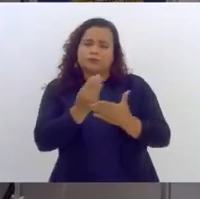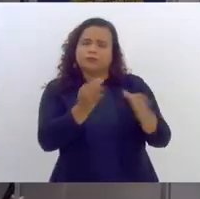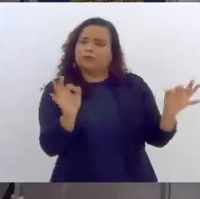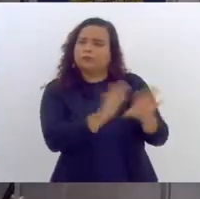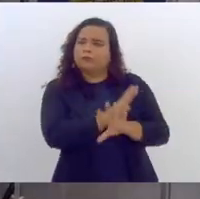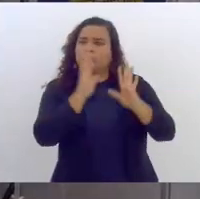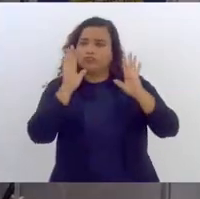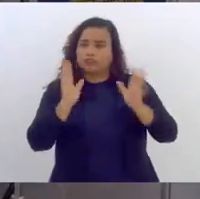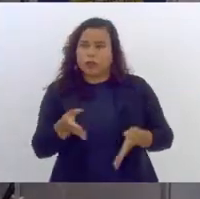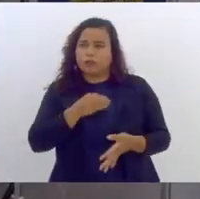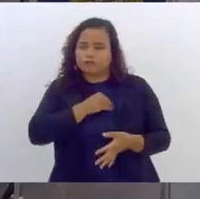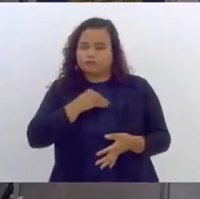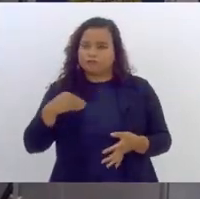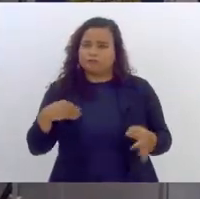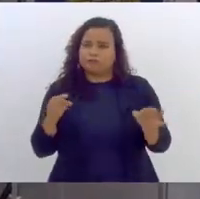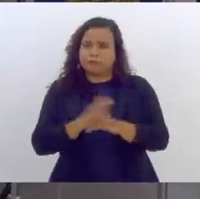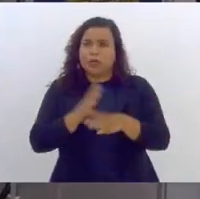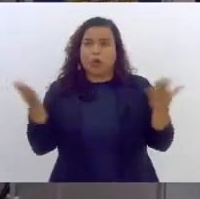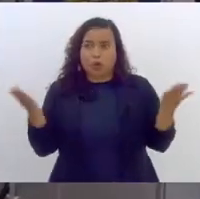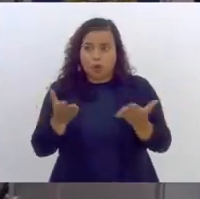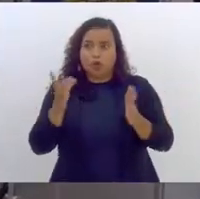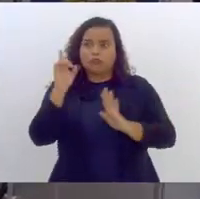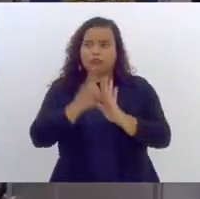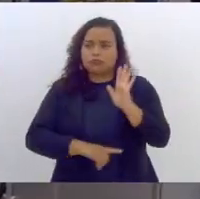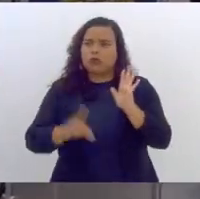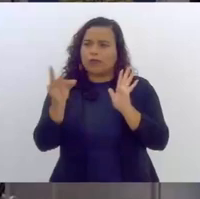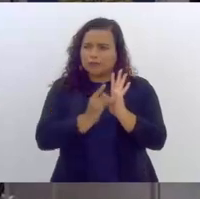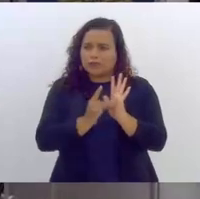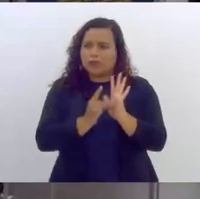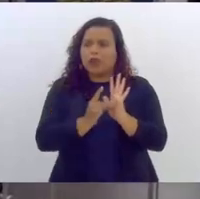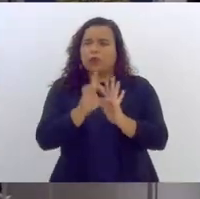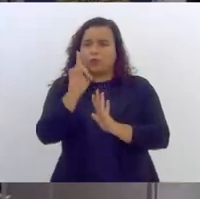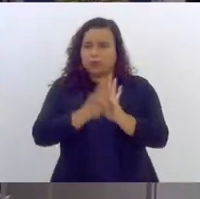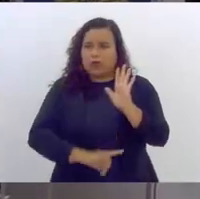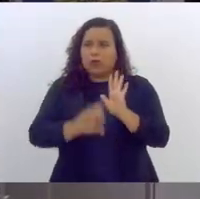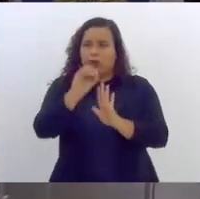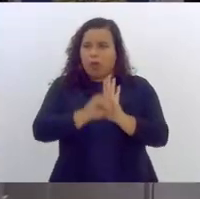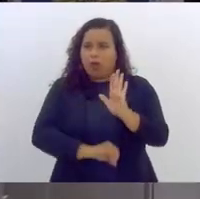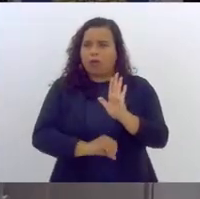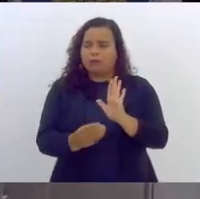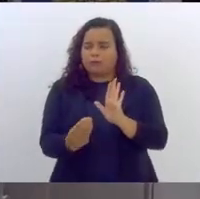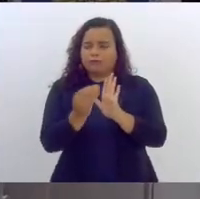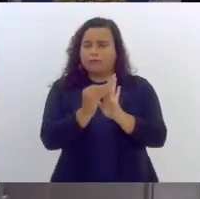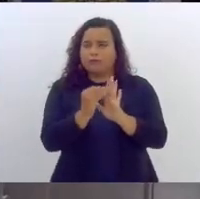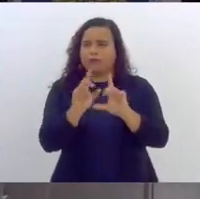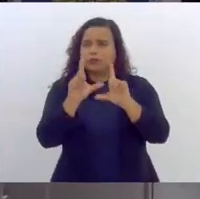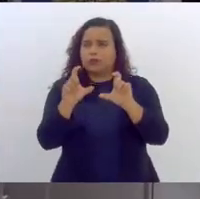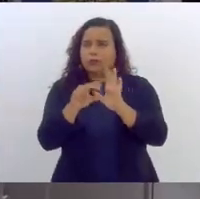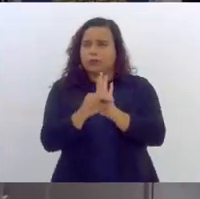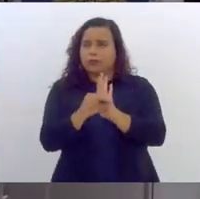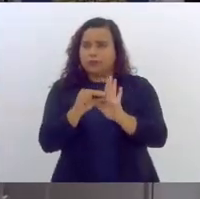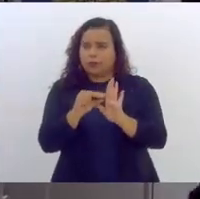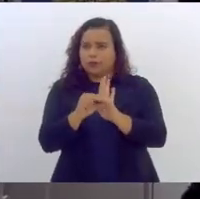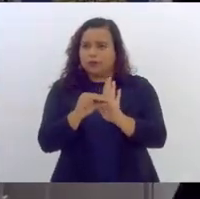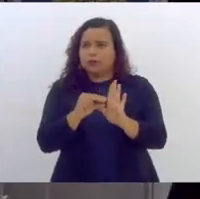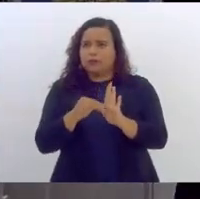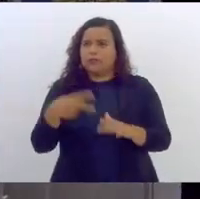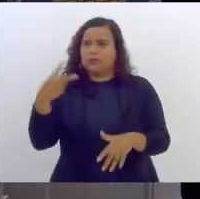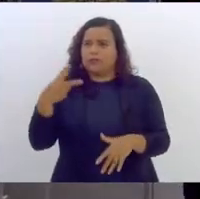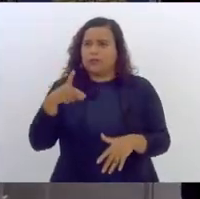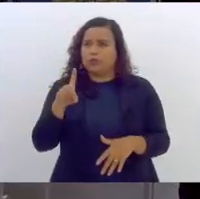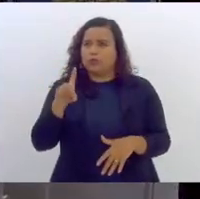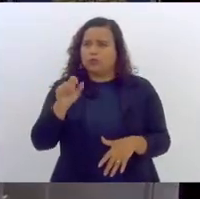hoje foi publicado no Diário Oficial o referente ao termo aditivo para um segundo TAF